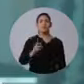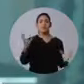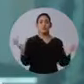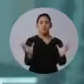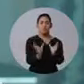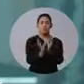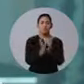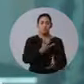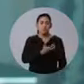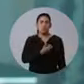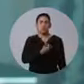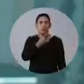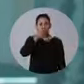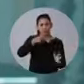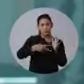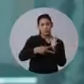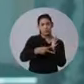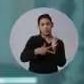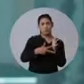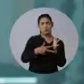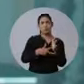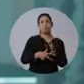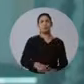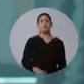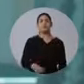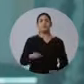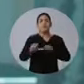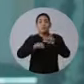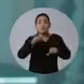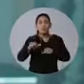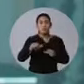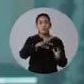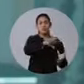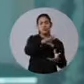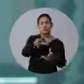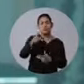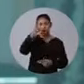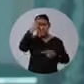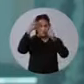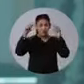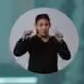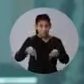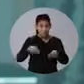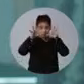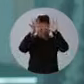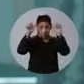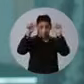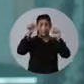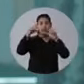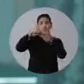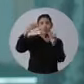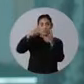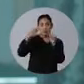o maior número de partidos para garantir o apoio necessário aqui e em Brasília para fazer as mudanças